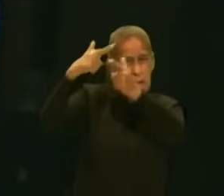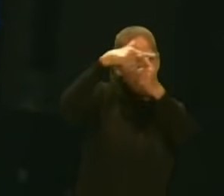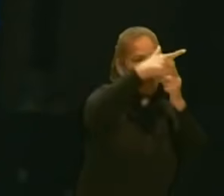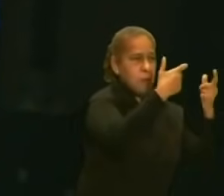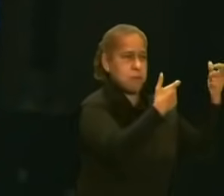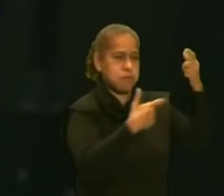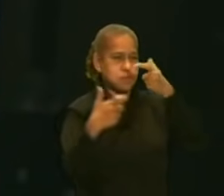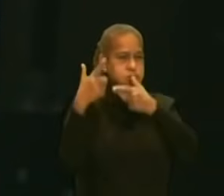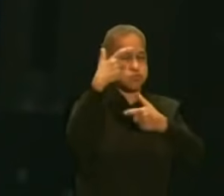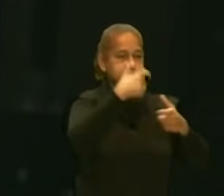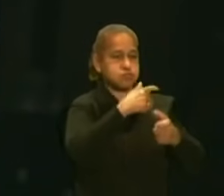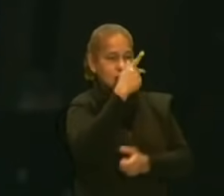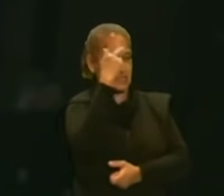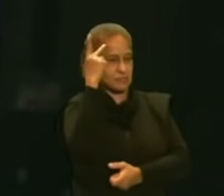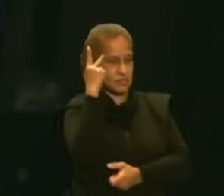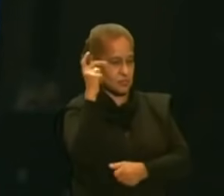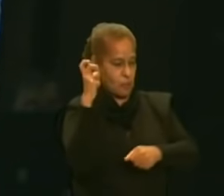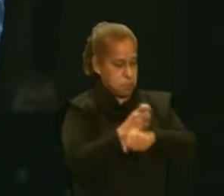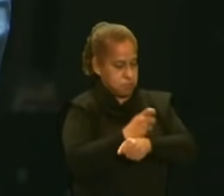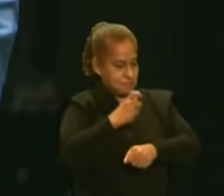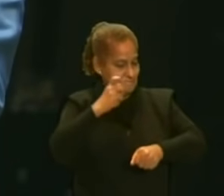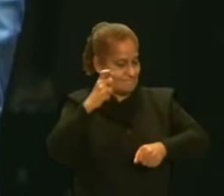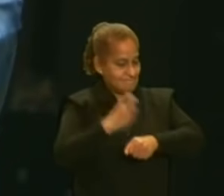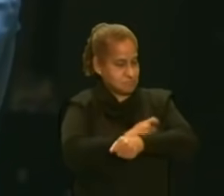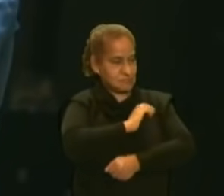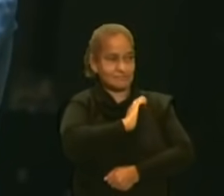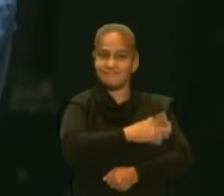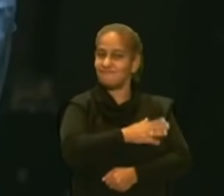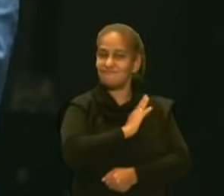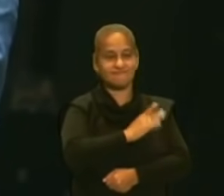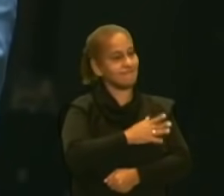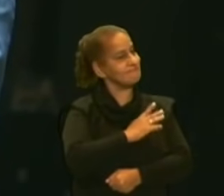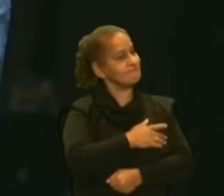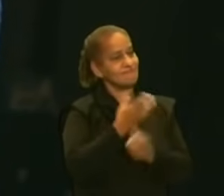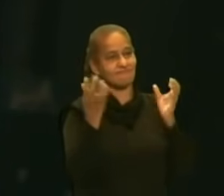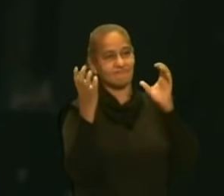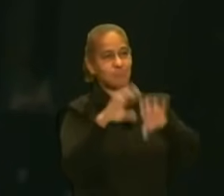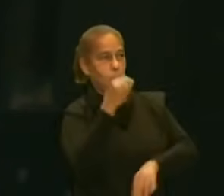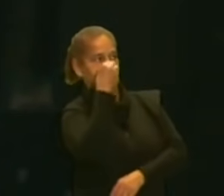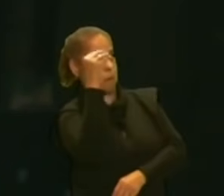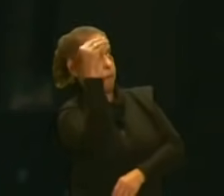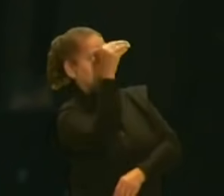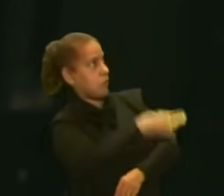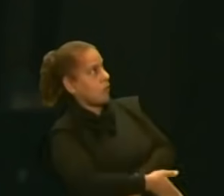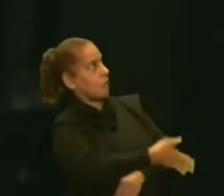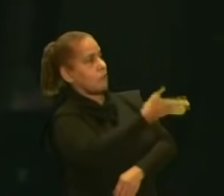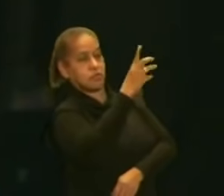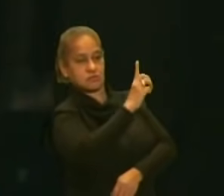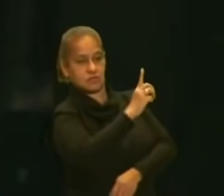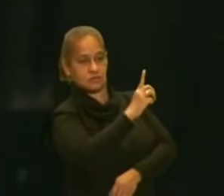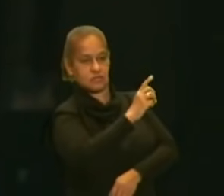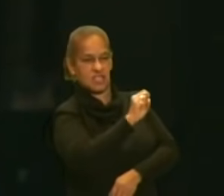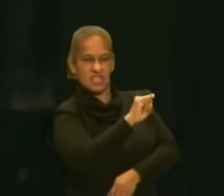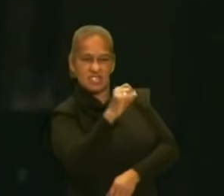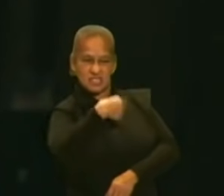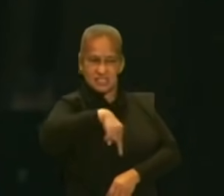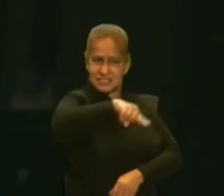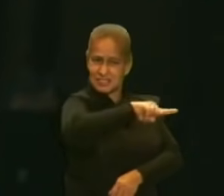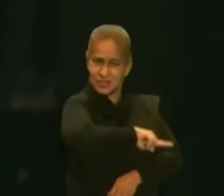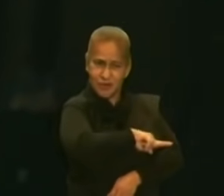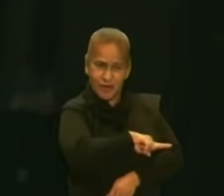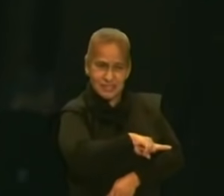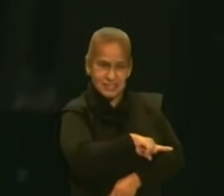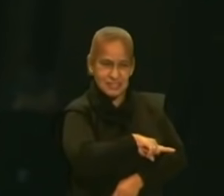continuar endurecidas. E se não somos capazes de ouvir a tremenda voz de Deus, até nas dores que